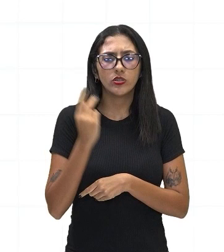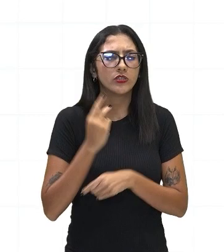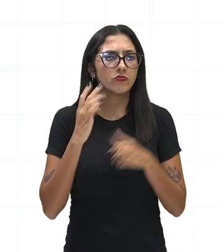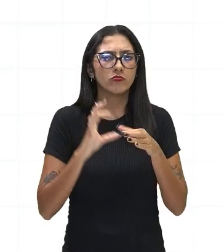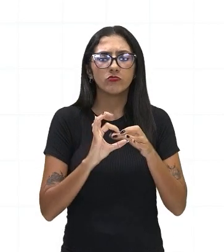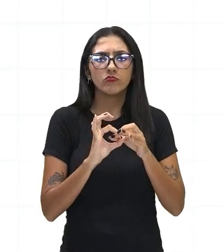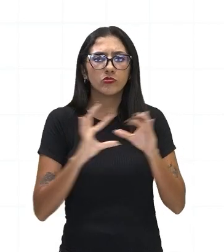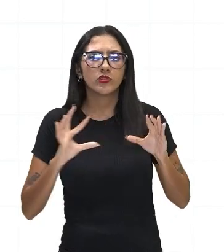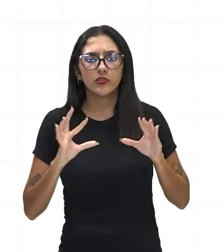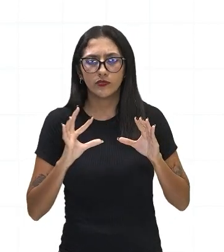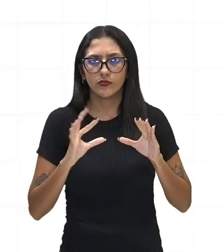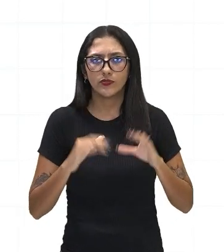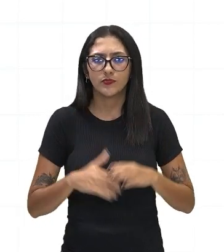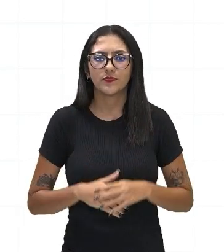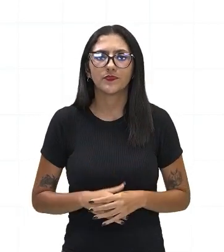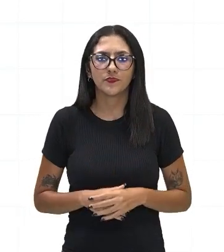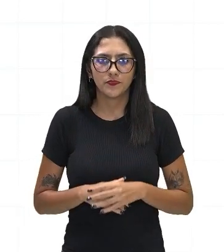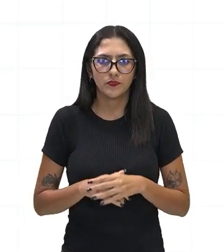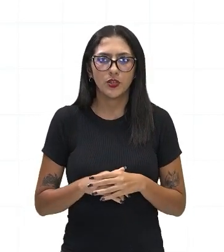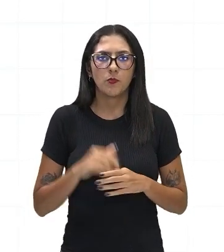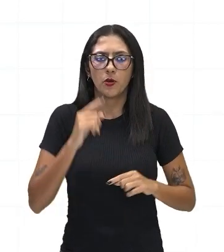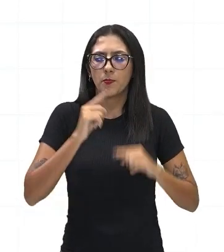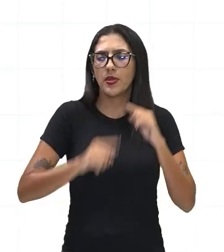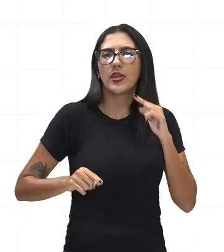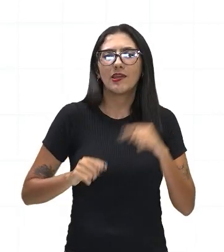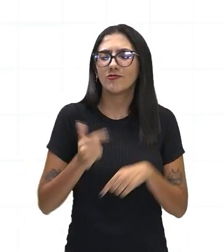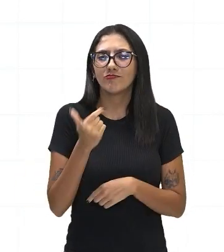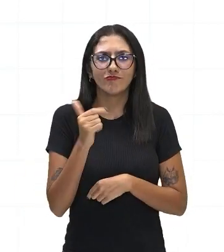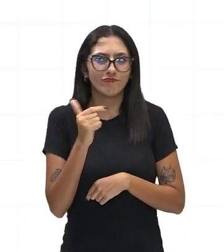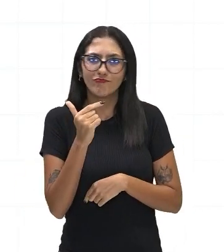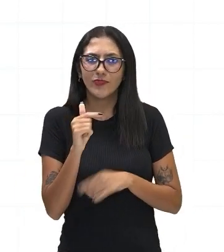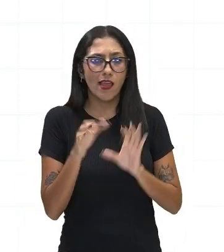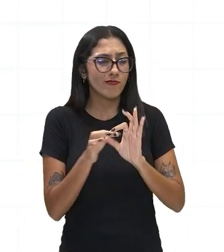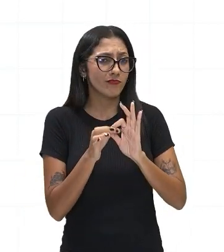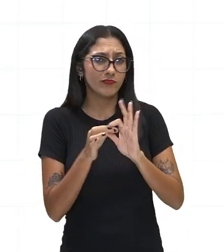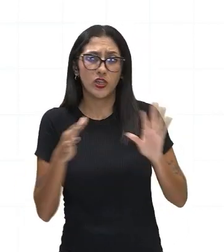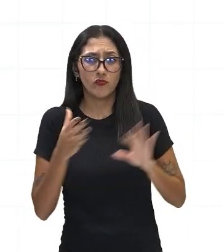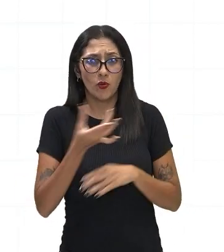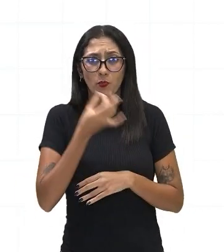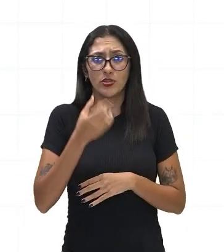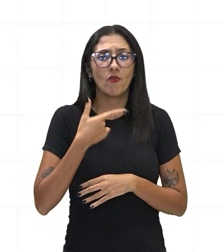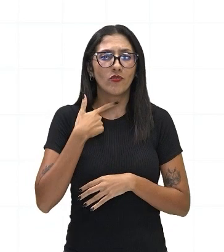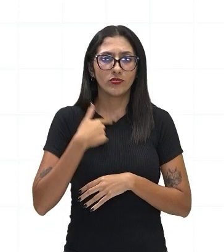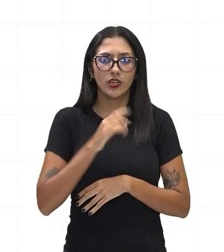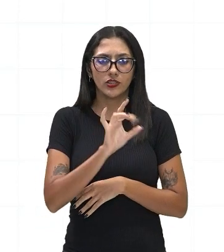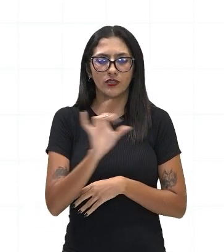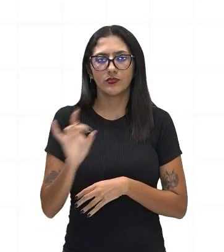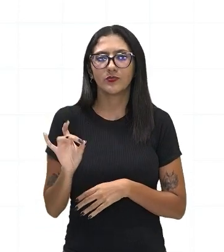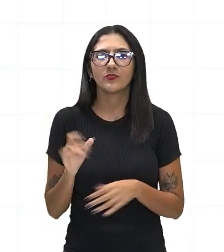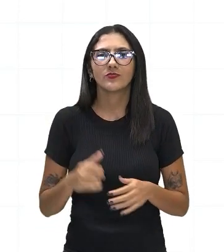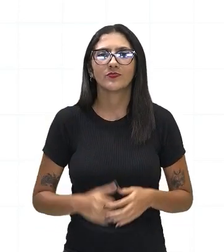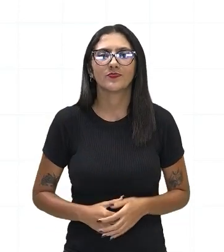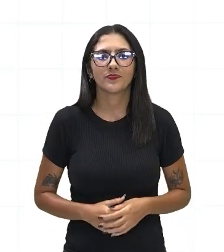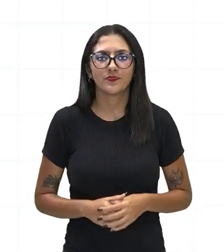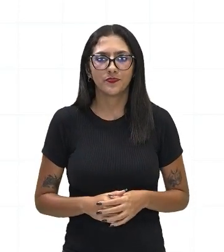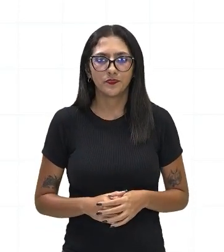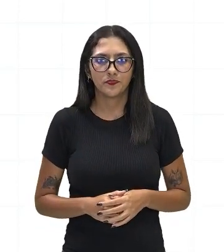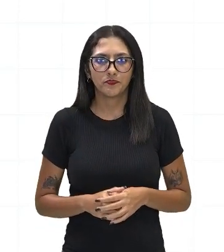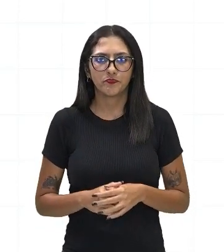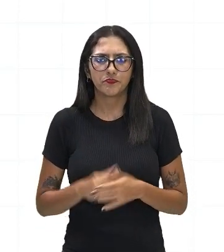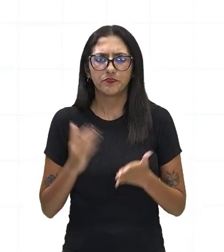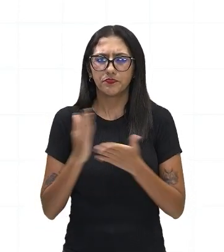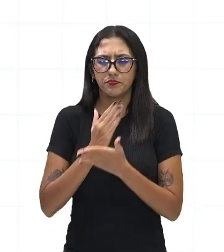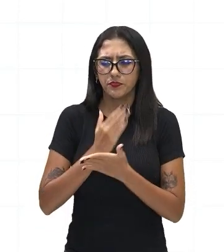sem constrangimento, sem proibições, sem nada que atrapalhe a sua vontade. Há detalhes que